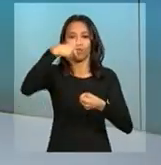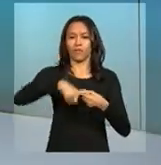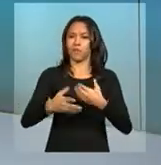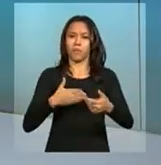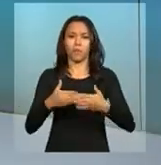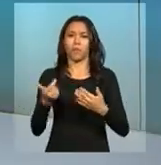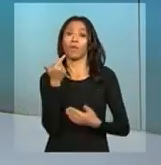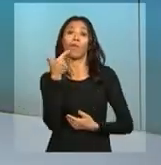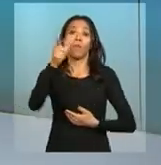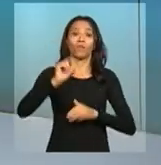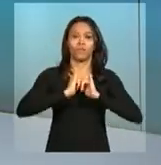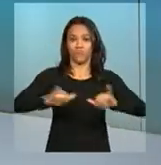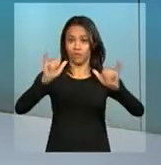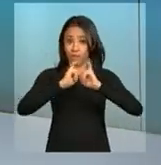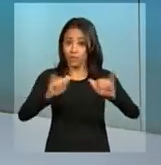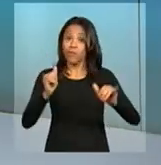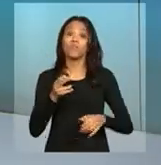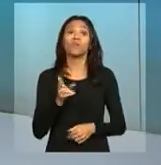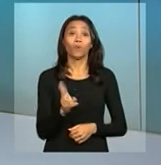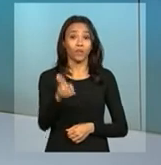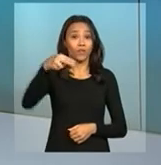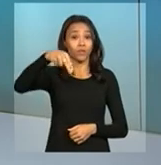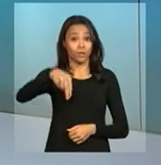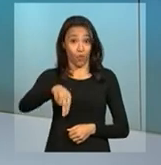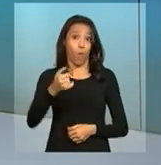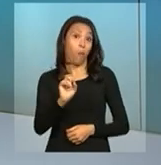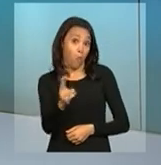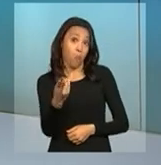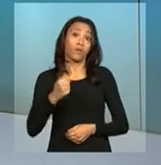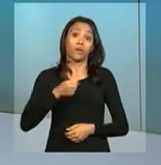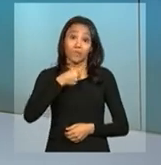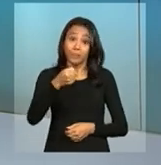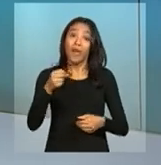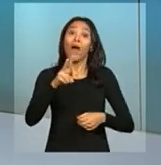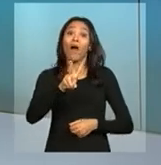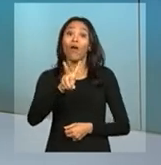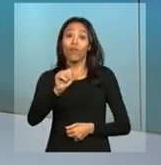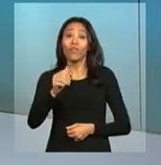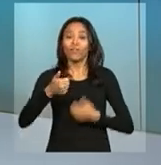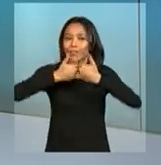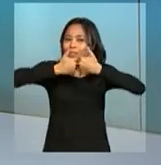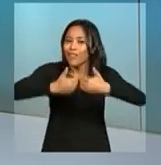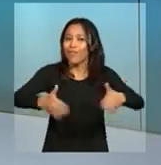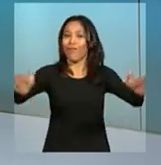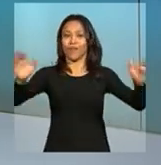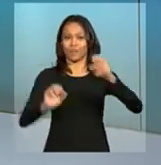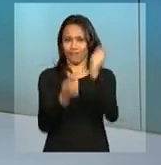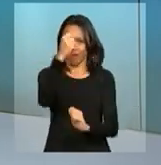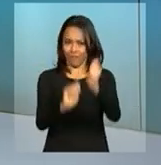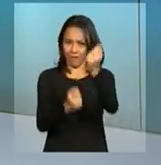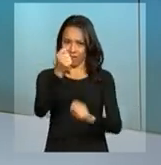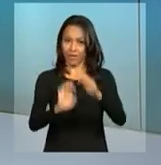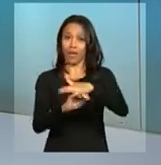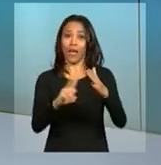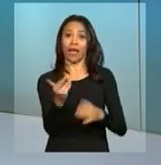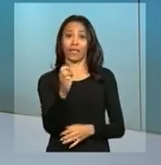voltar a qualquer momento com outras informações ou com a transmissão ao vivo da inauguração da fábrica